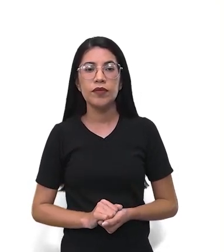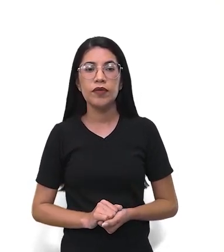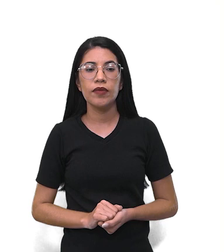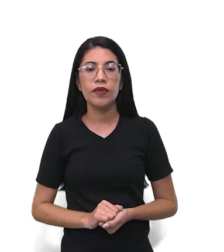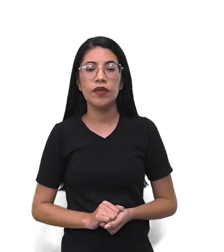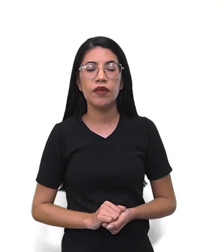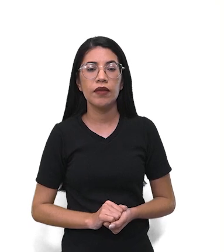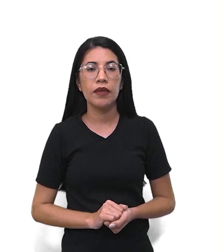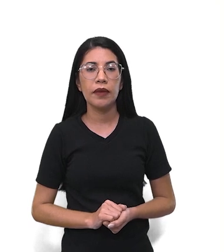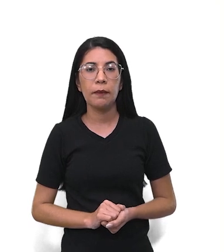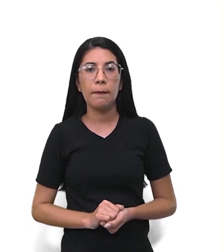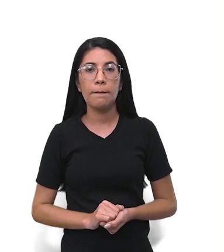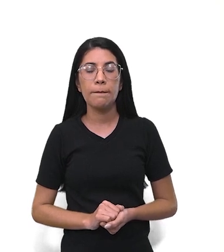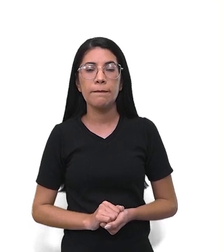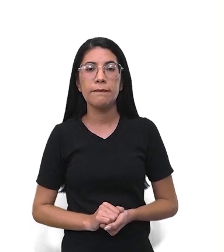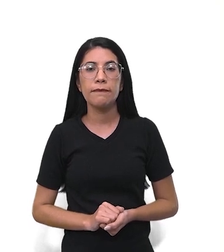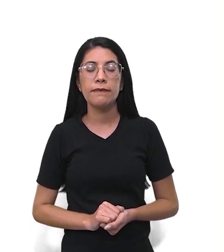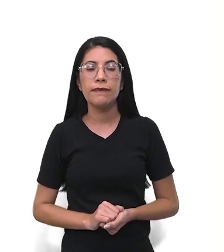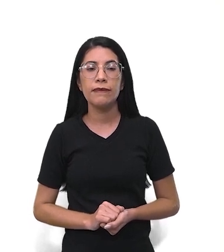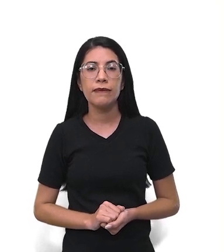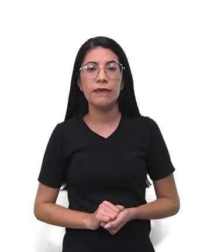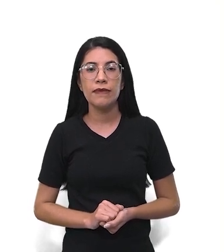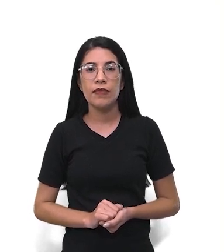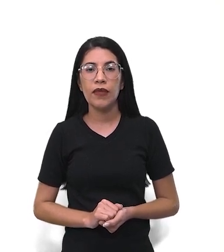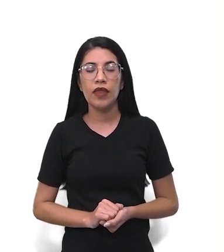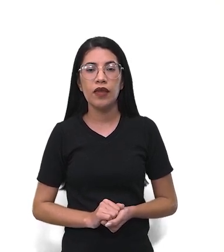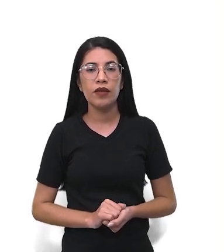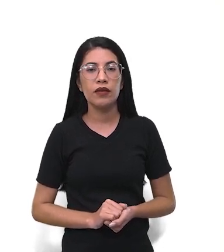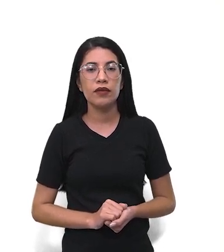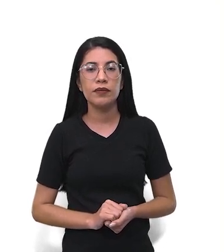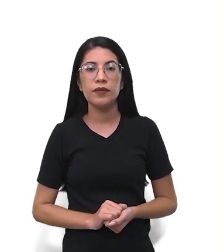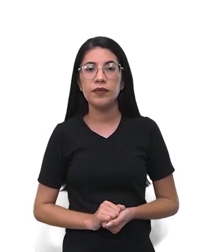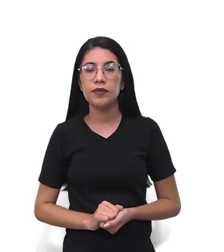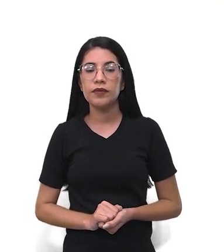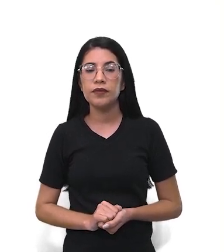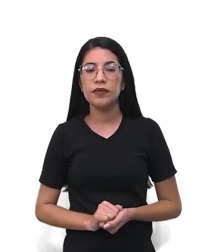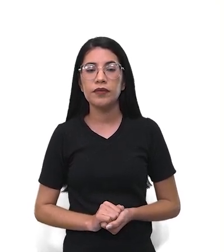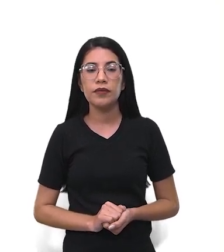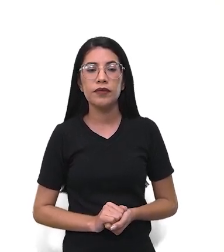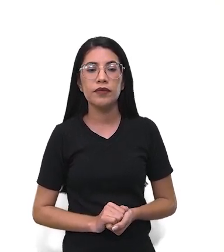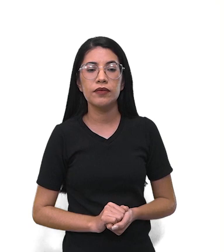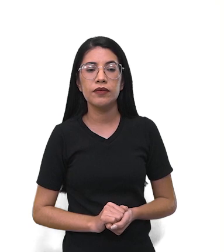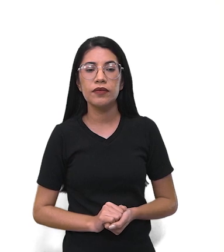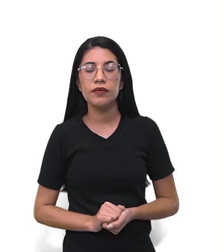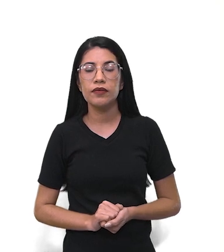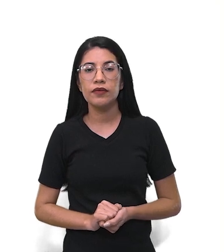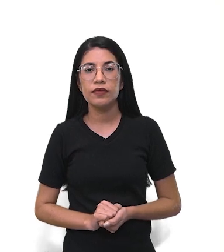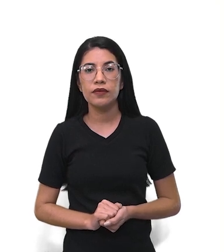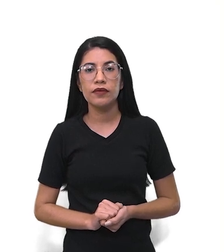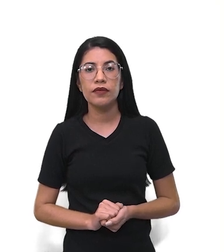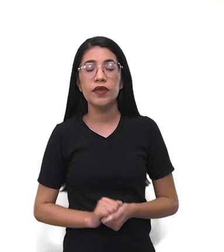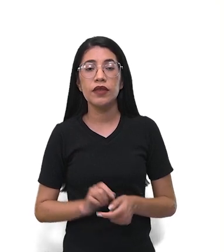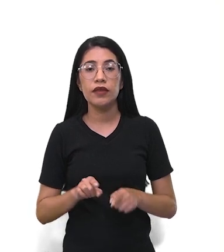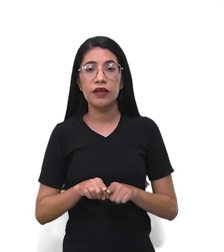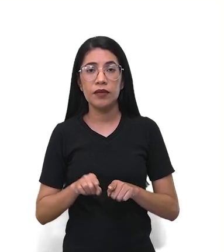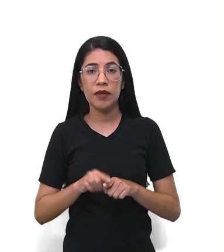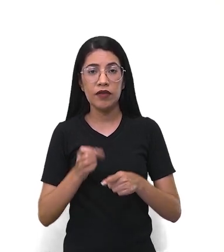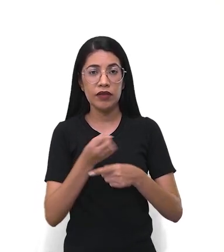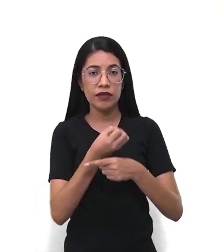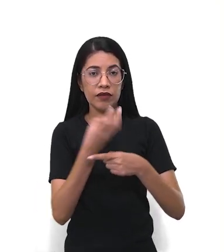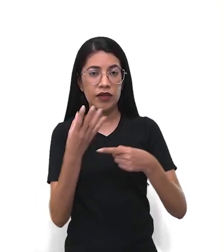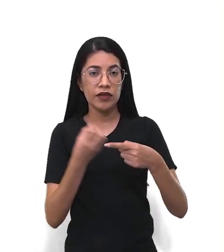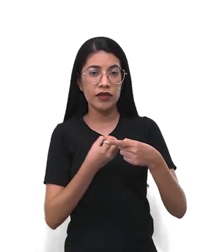Letra E. 2%. Então, vou transformar aqui em fração, que vai